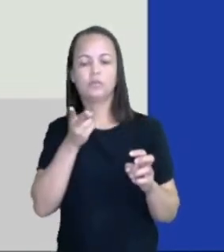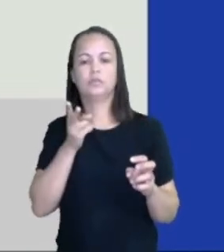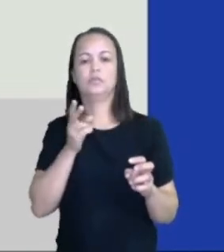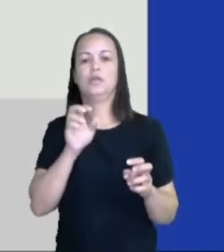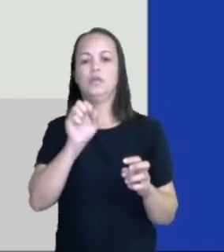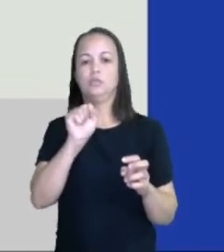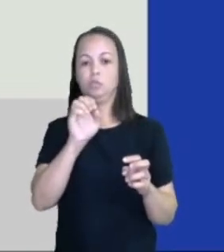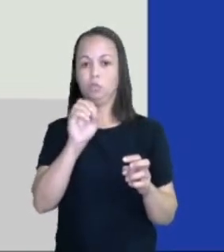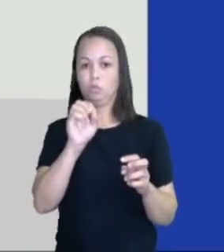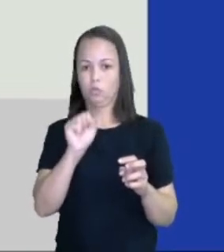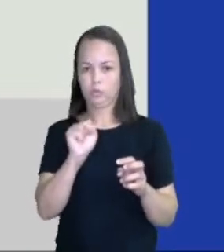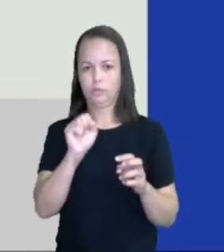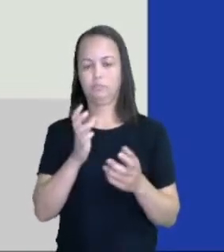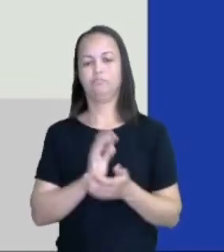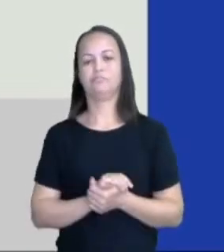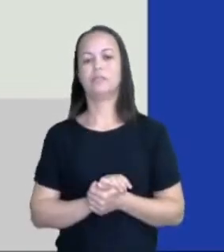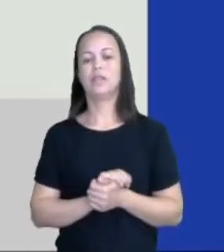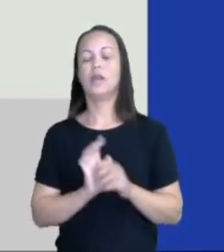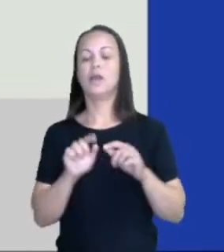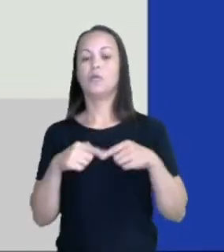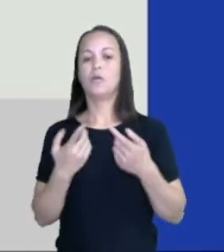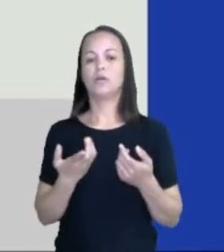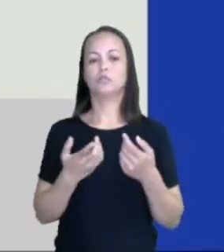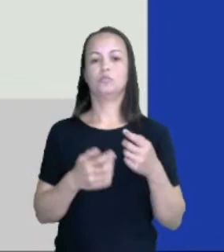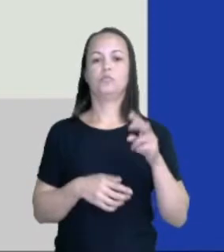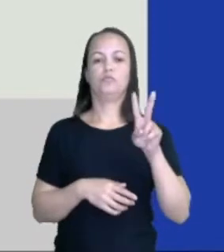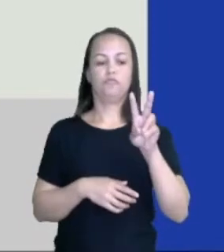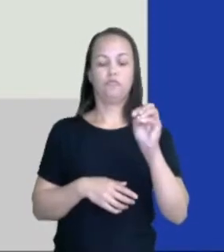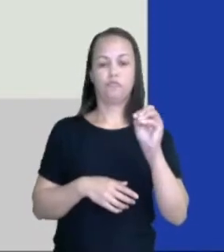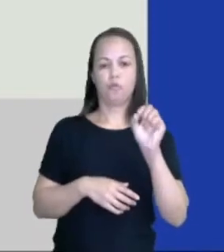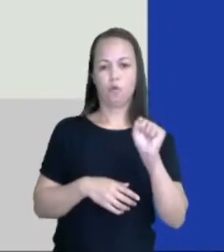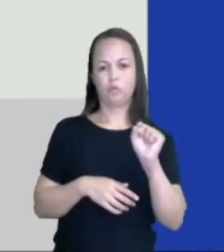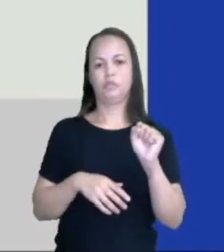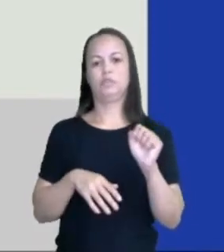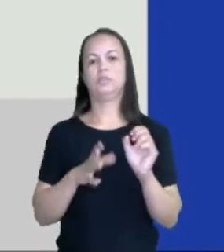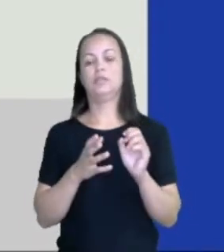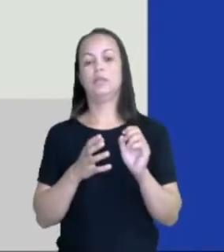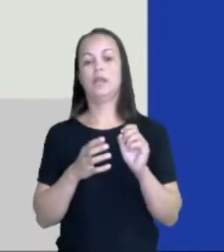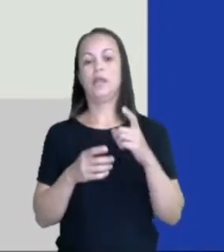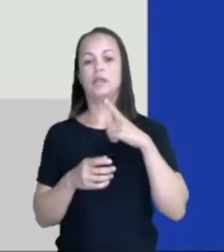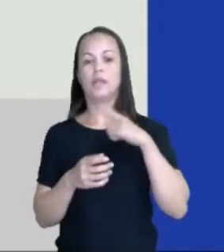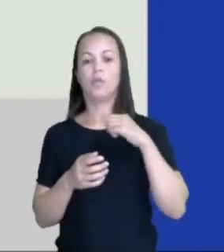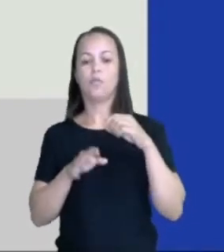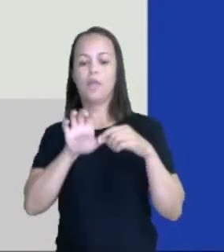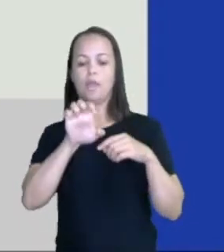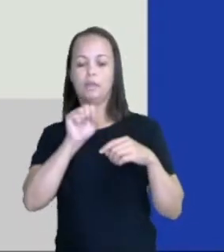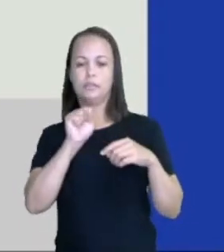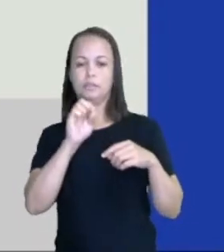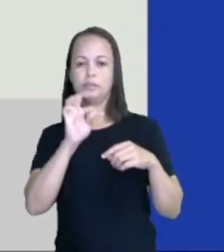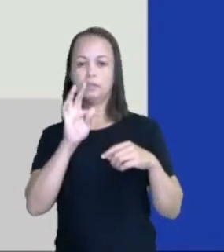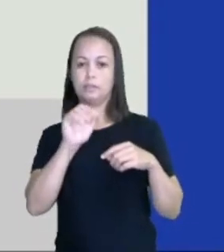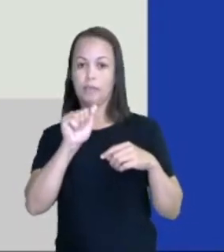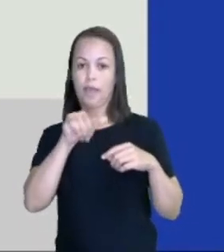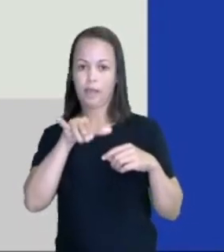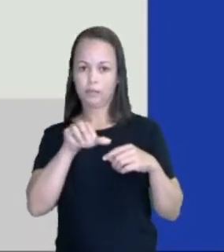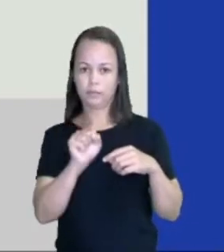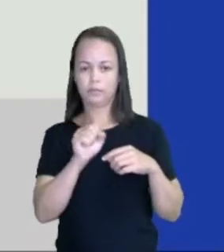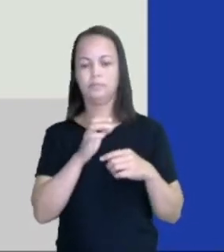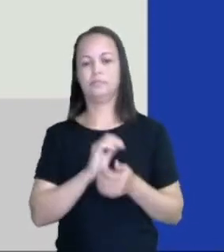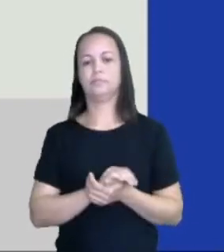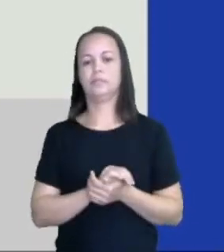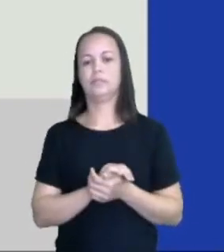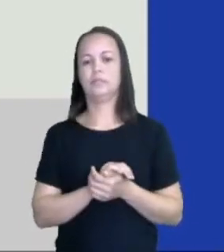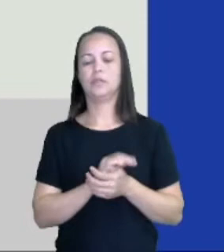verbo estar, tanto para o tu quanto para o vós, eu tenho estais. Então, em alguns casos